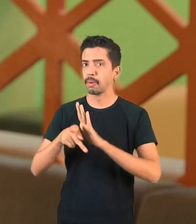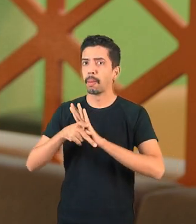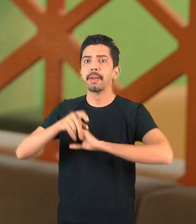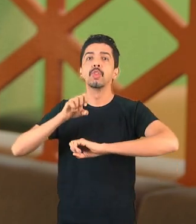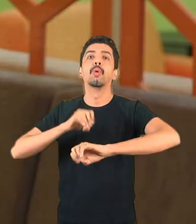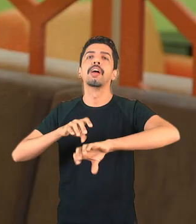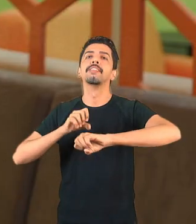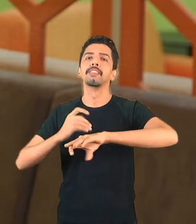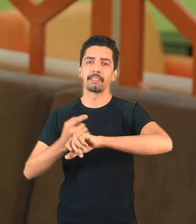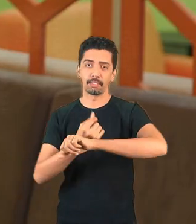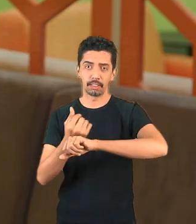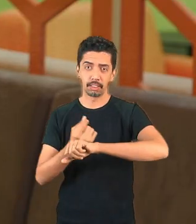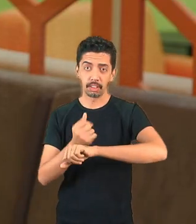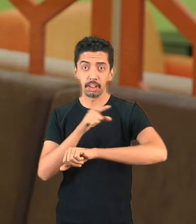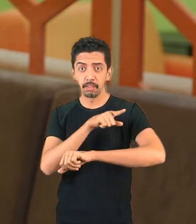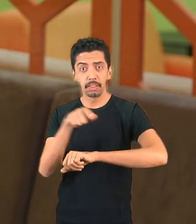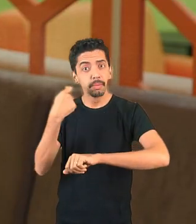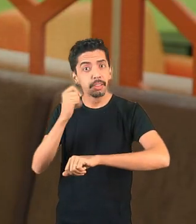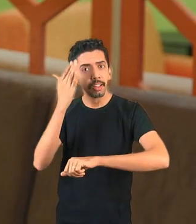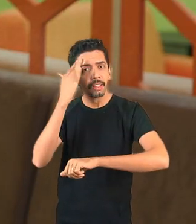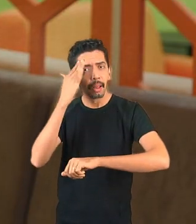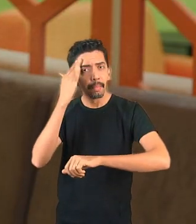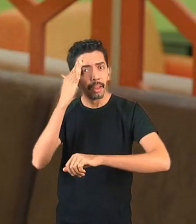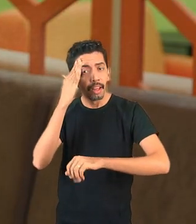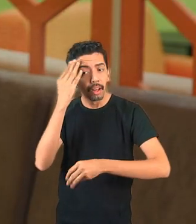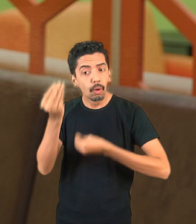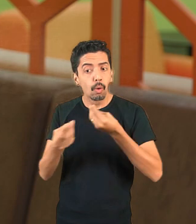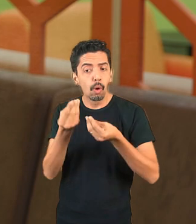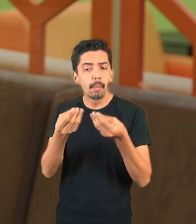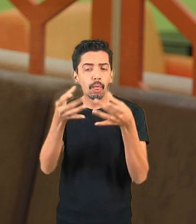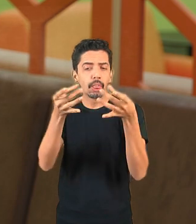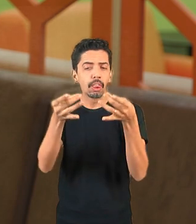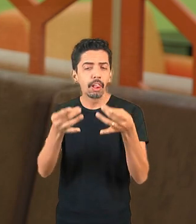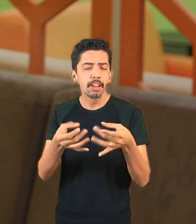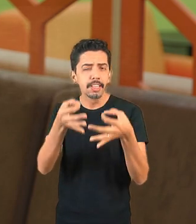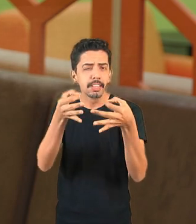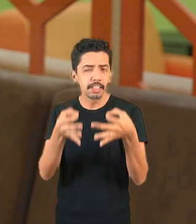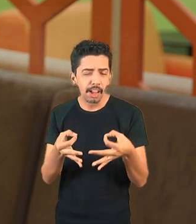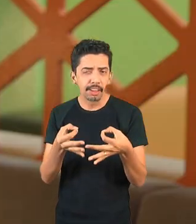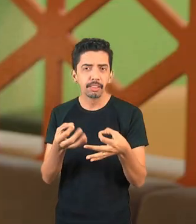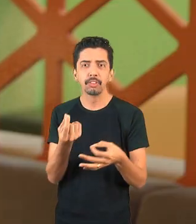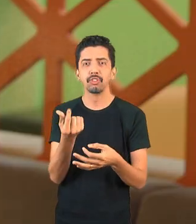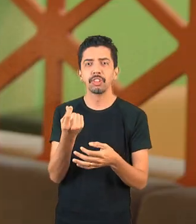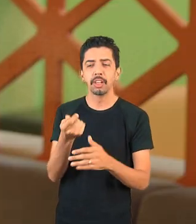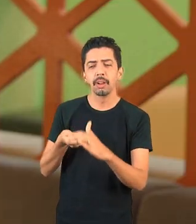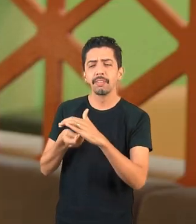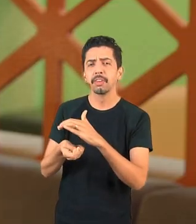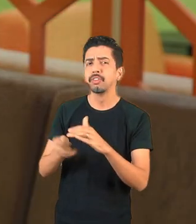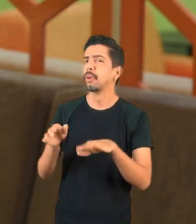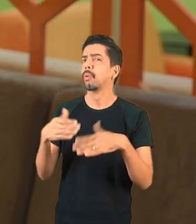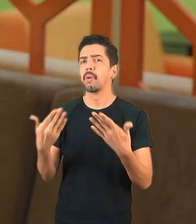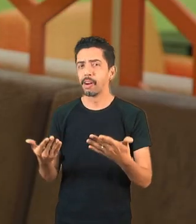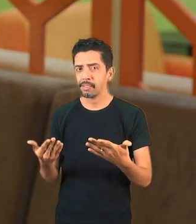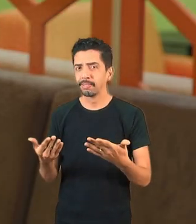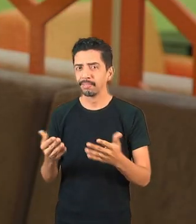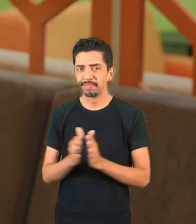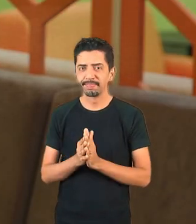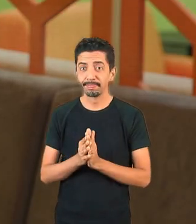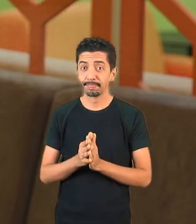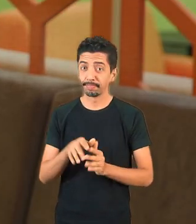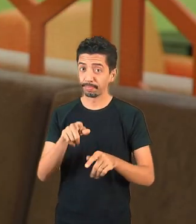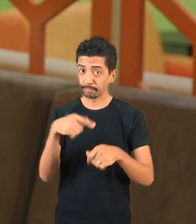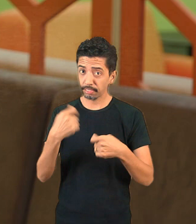educação financeira, nós precisamos saber exatamente o que queremos quando temos um dinheiro para investir. O tempo